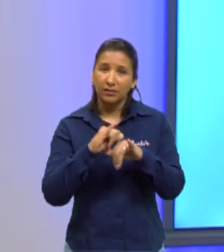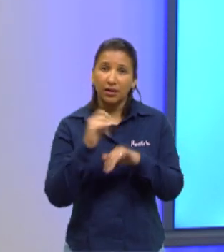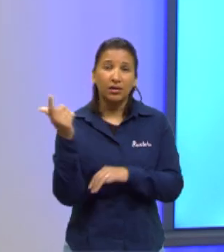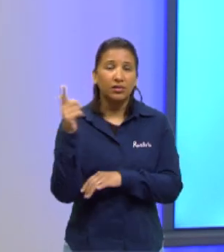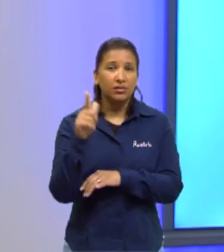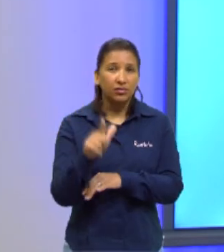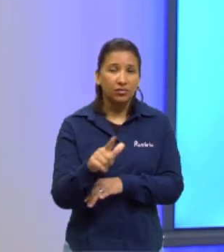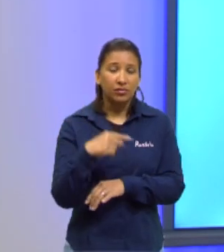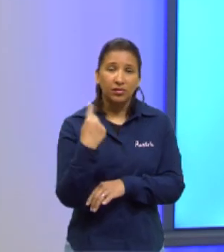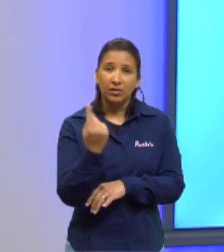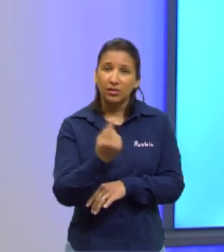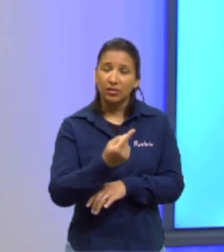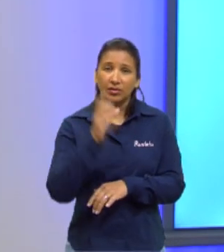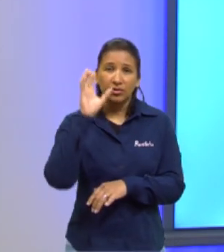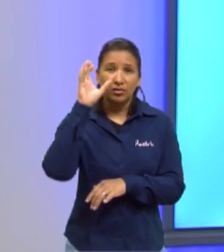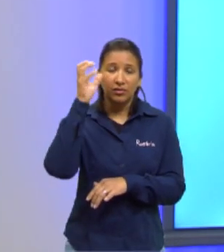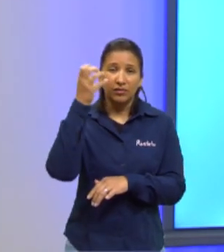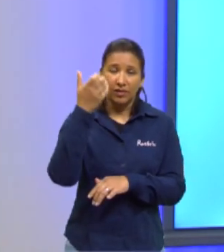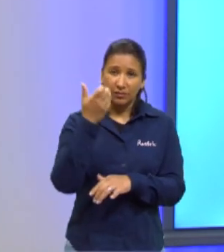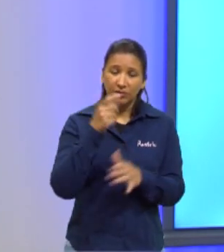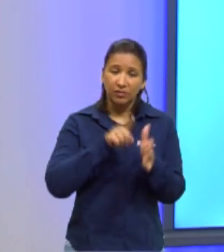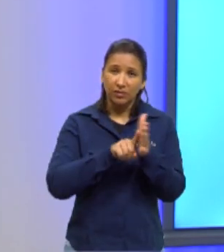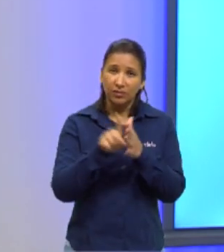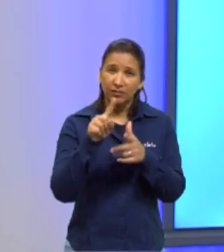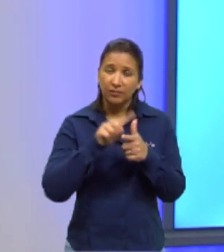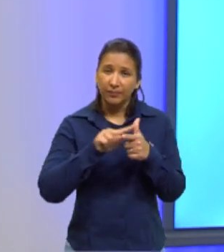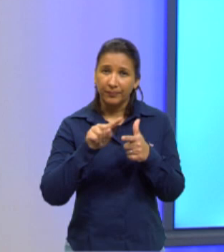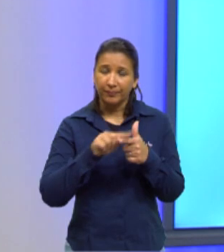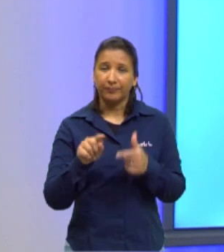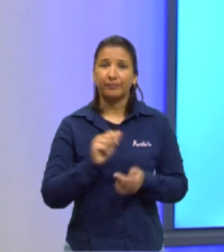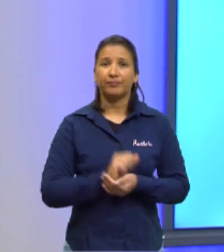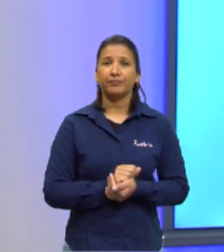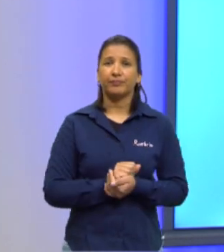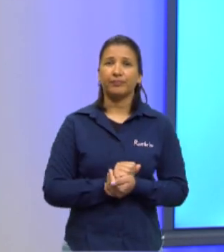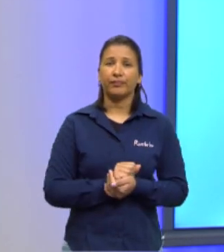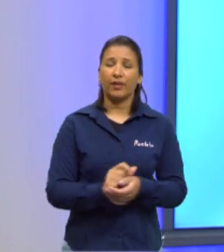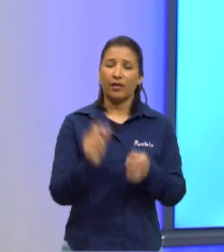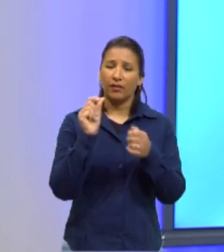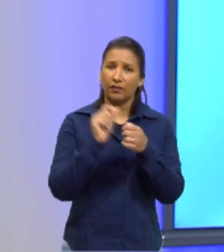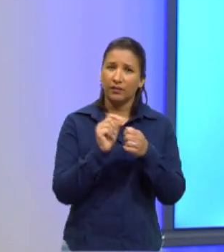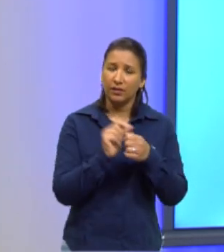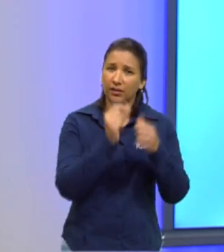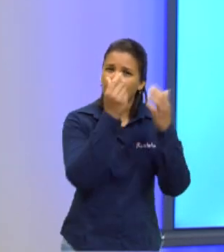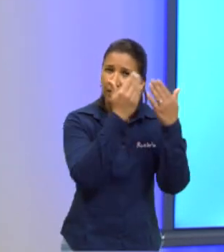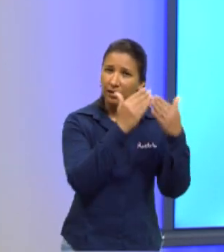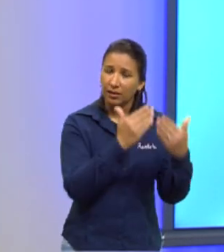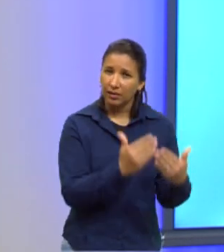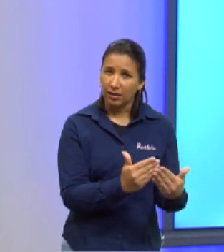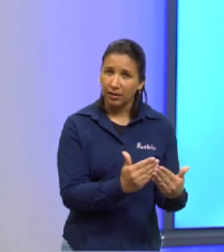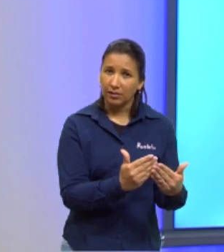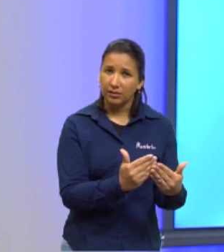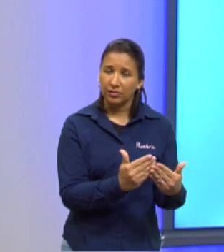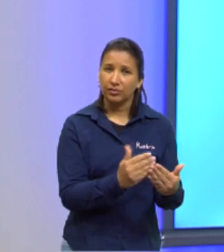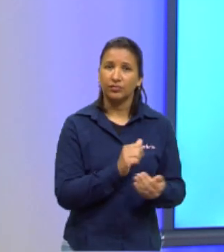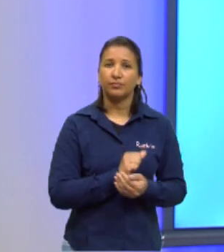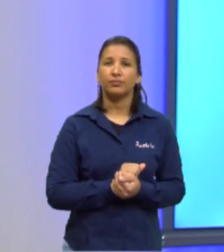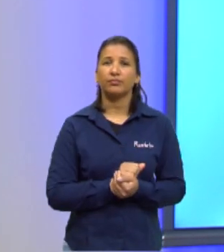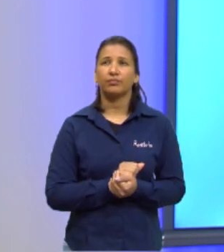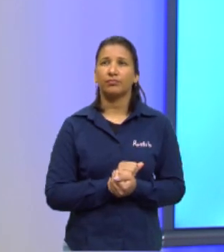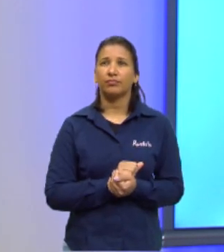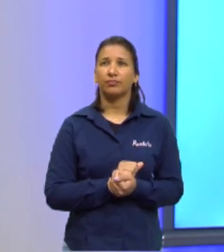nós resolvermos essas situações problemas. Então vamos fazer a análise dessas situações